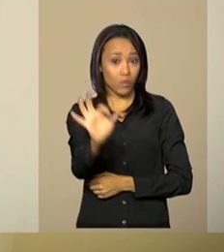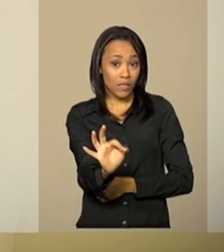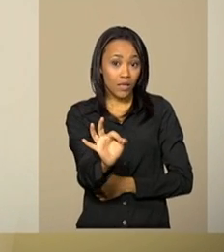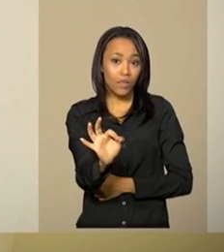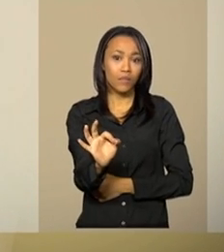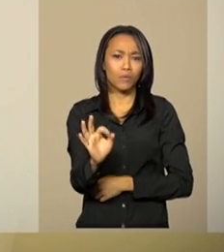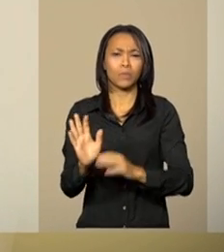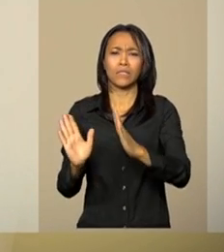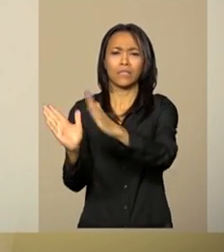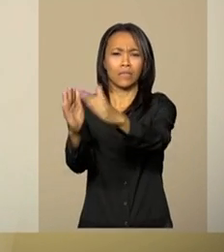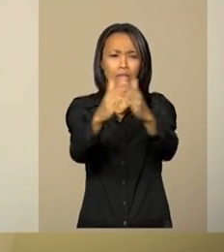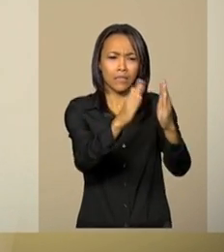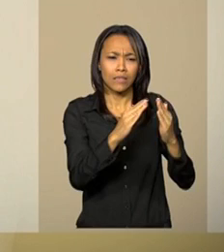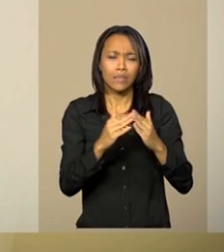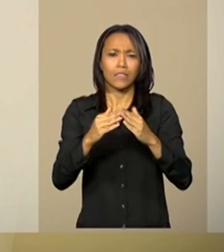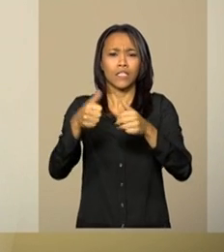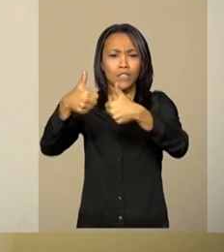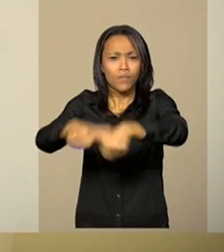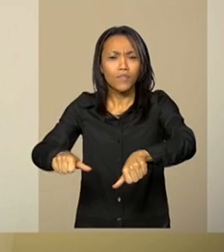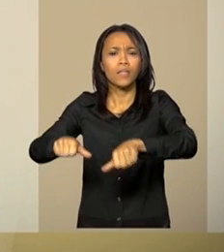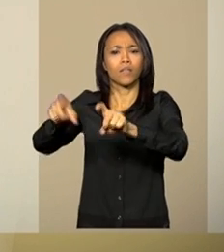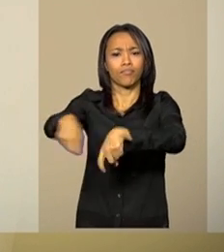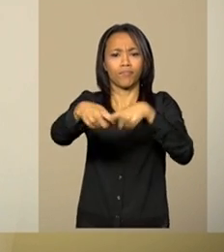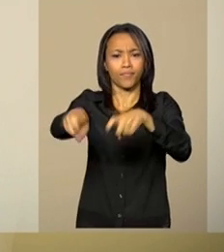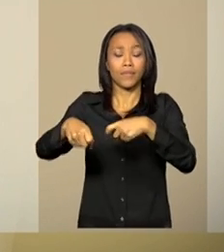dos estabelecimentos rurais e